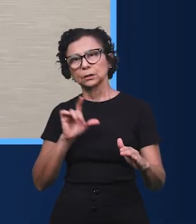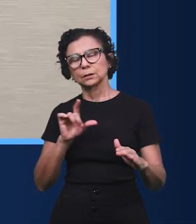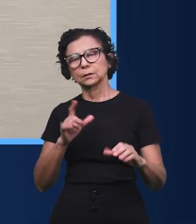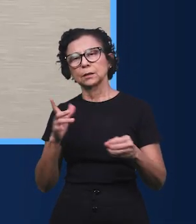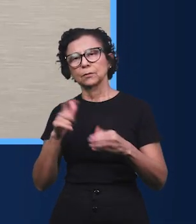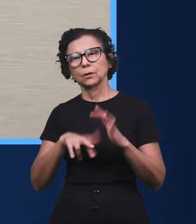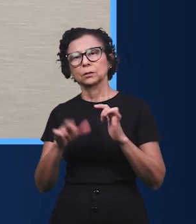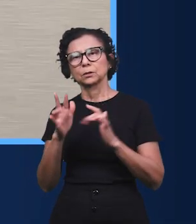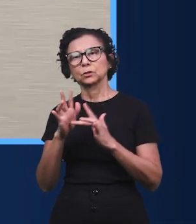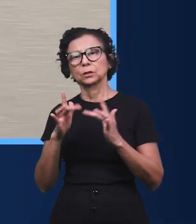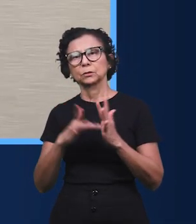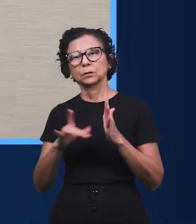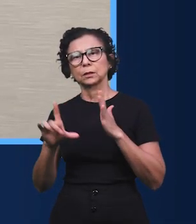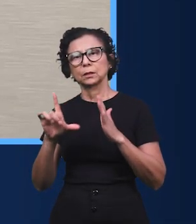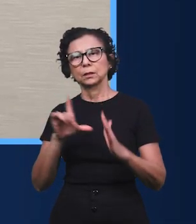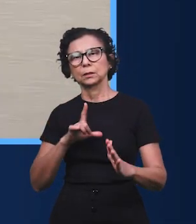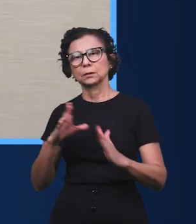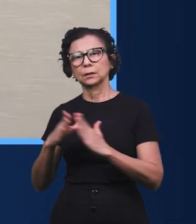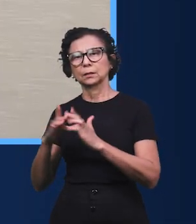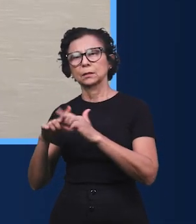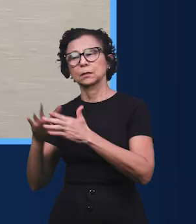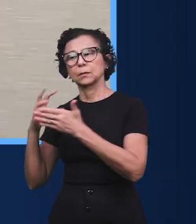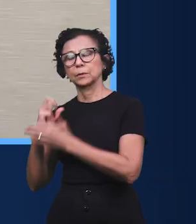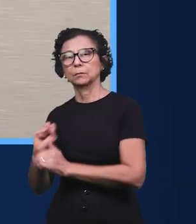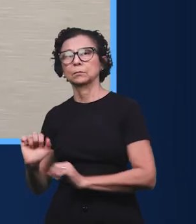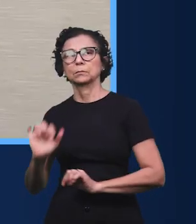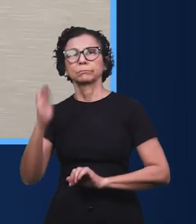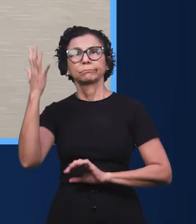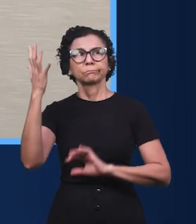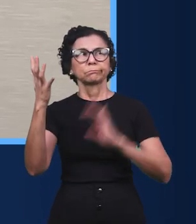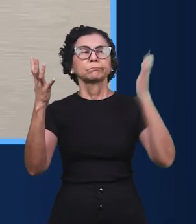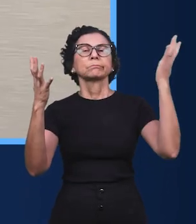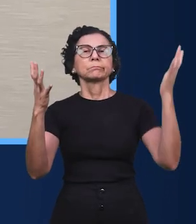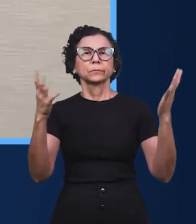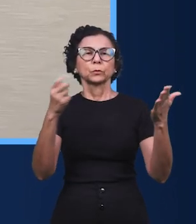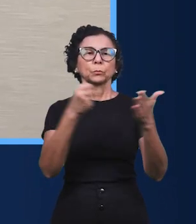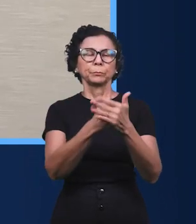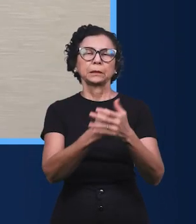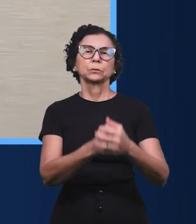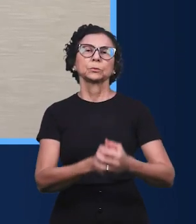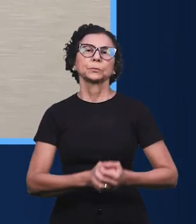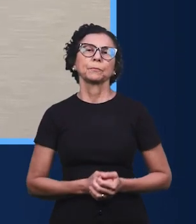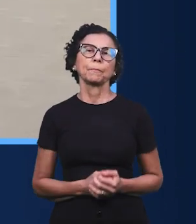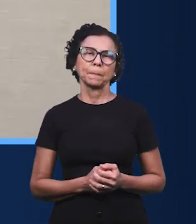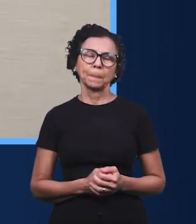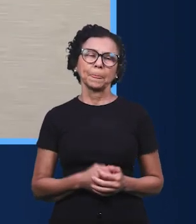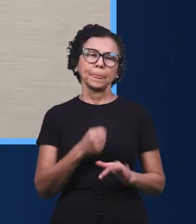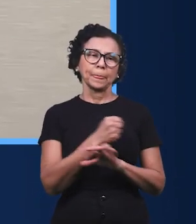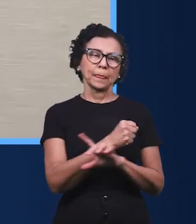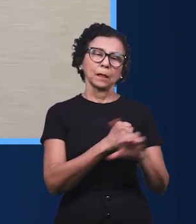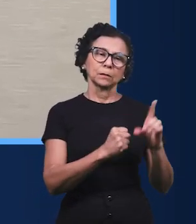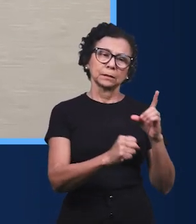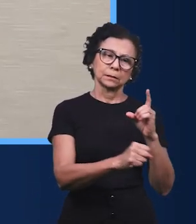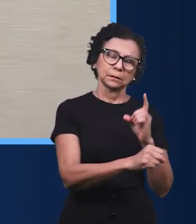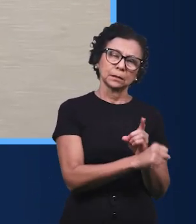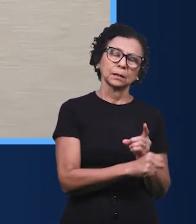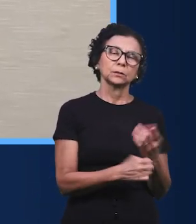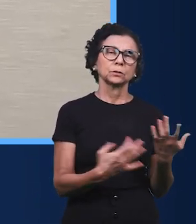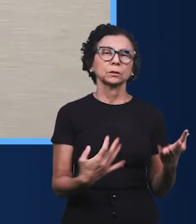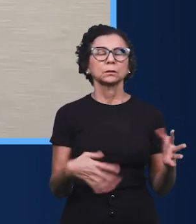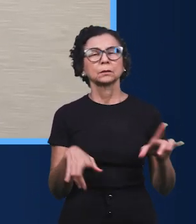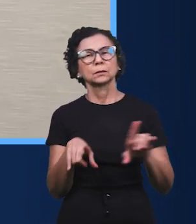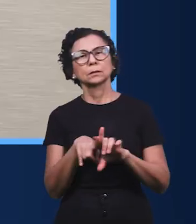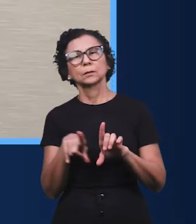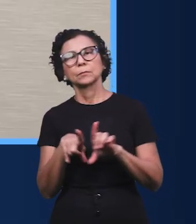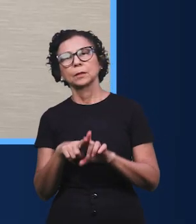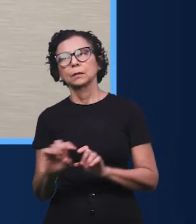antecede a volta de Jesus, em que muitos sinais estão acontecendo não só na sociedade, mas